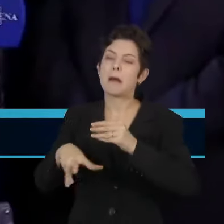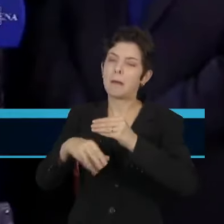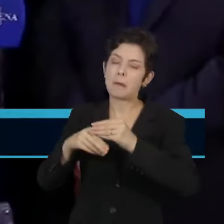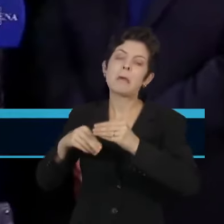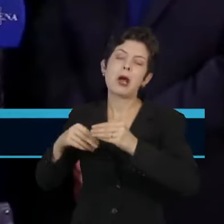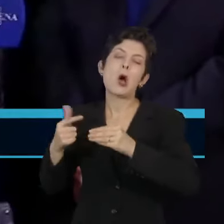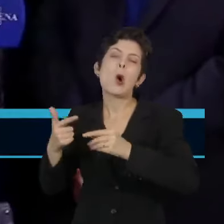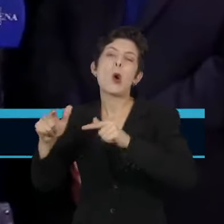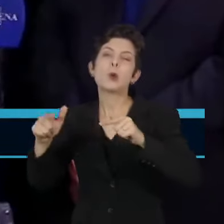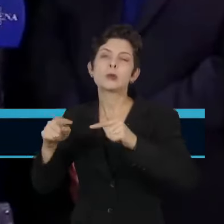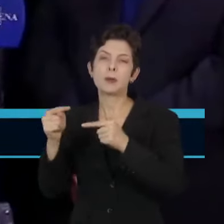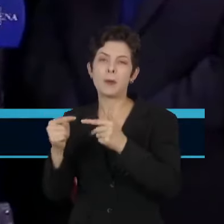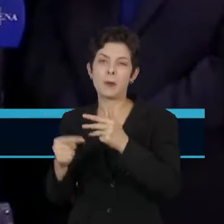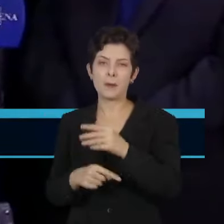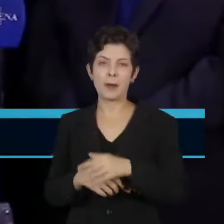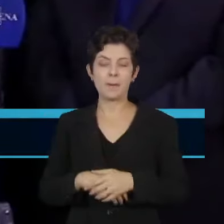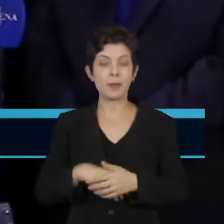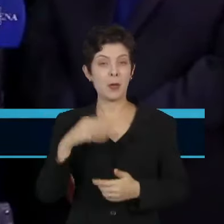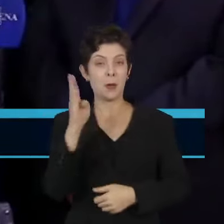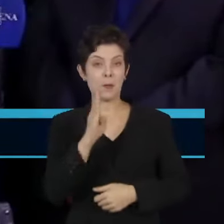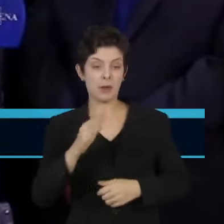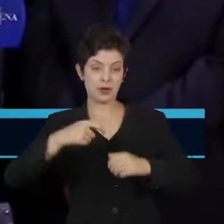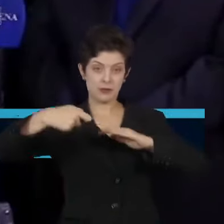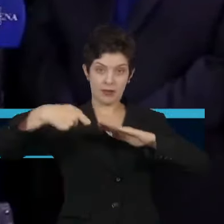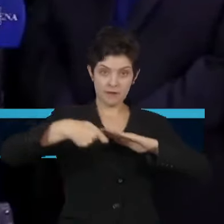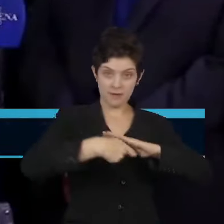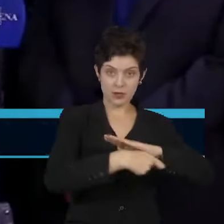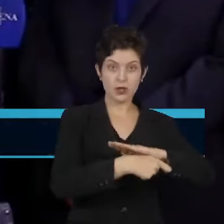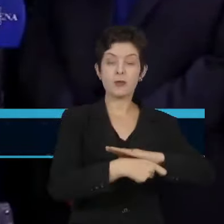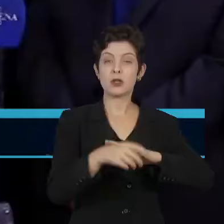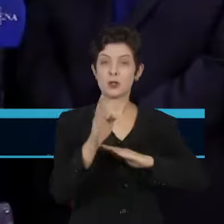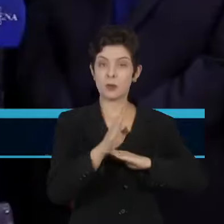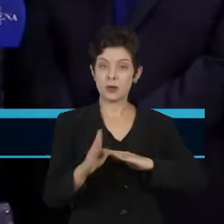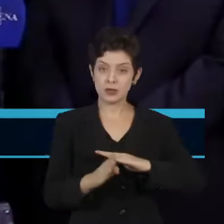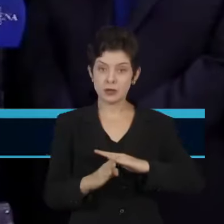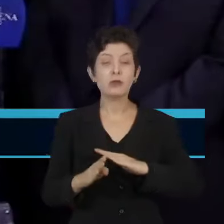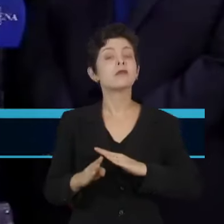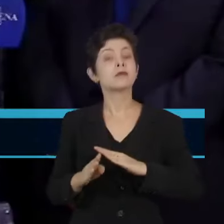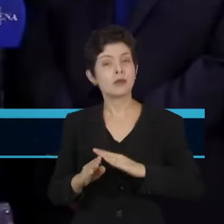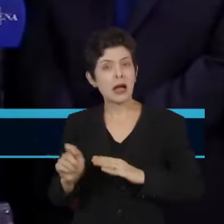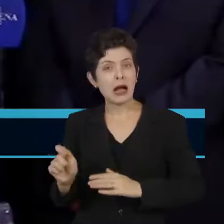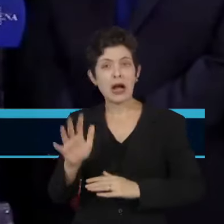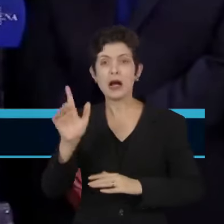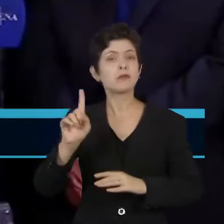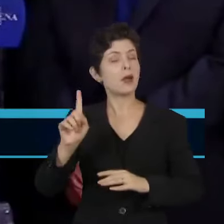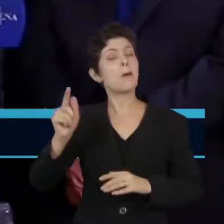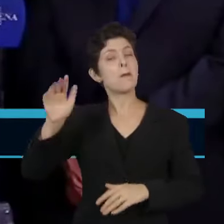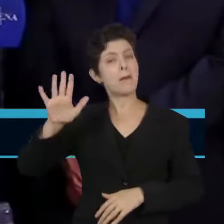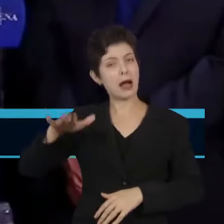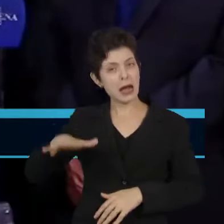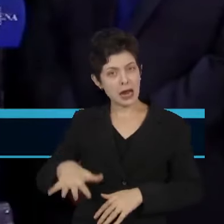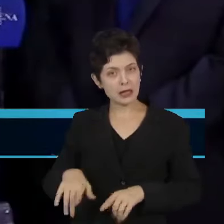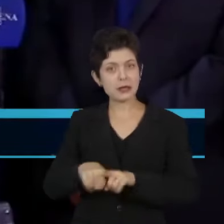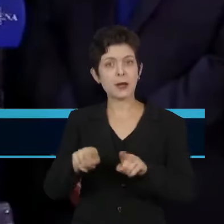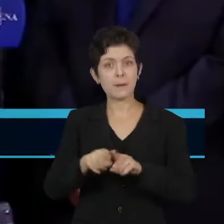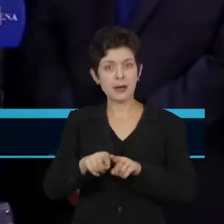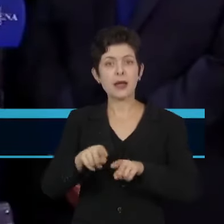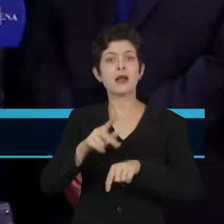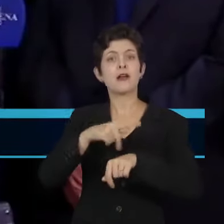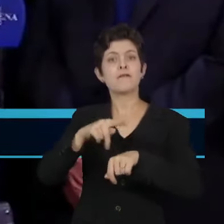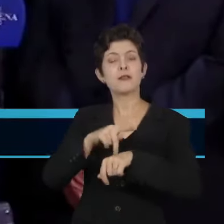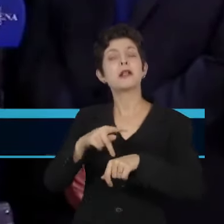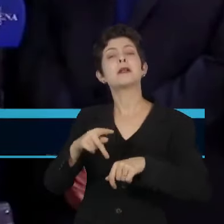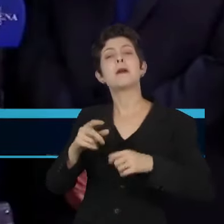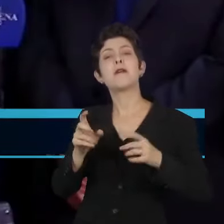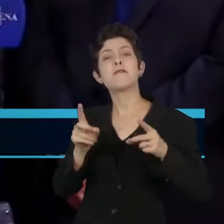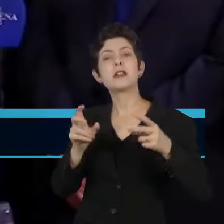Os investimentos no Brasil serão desonerados, que as exportações serão desoneradas, que os produtos